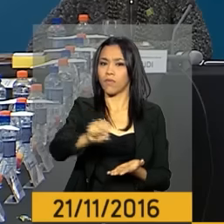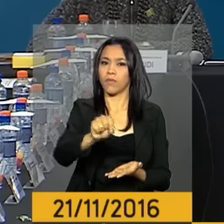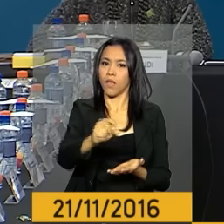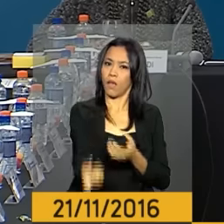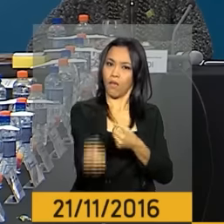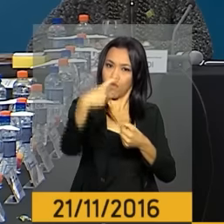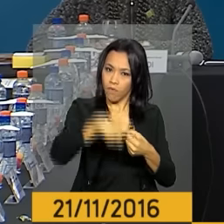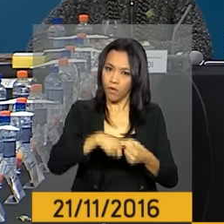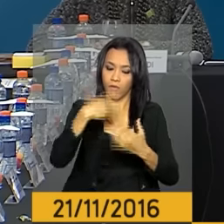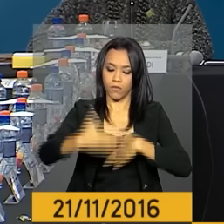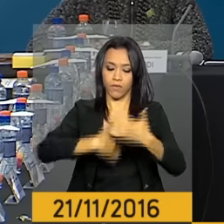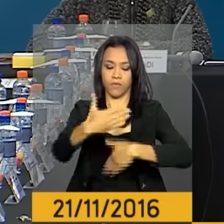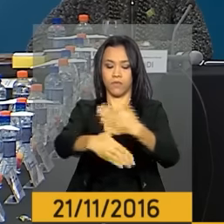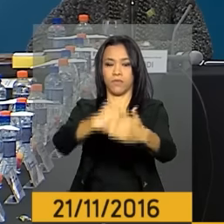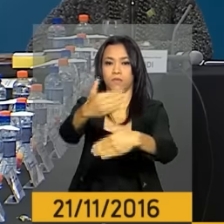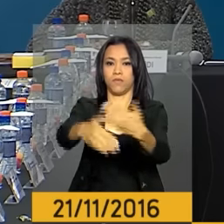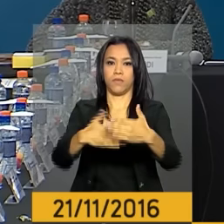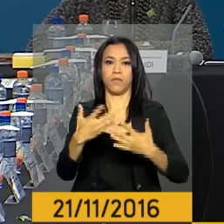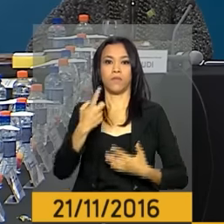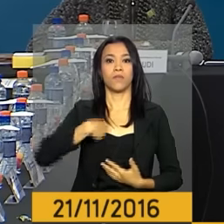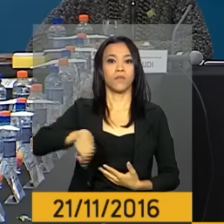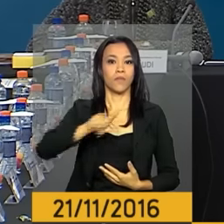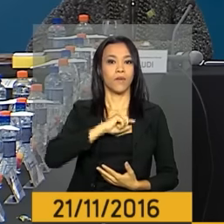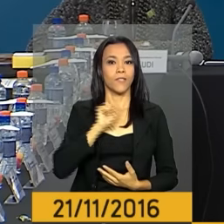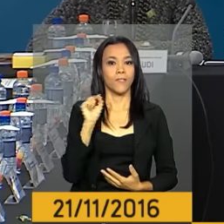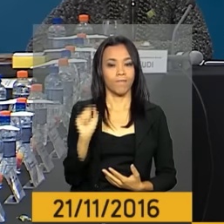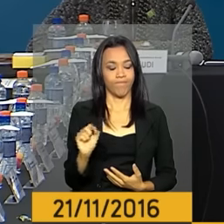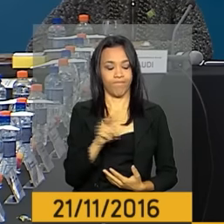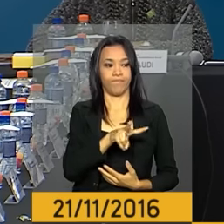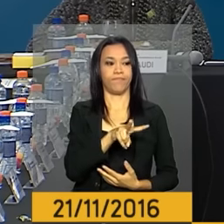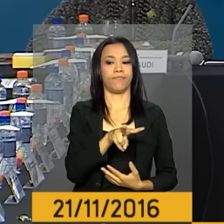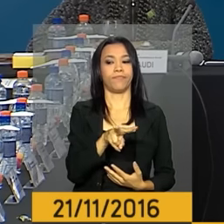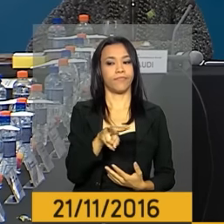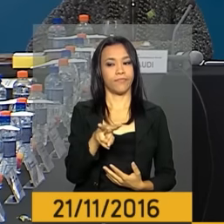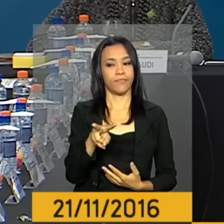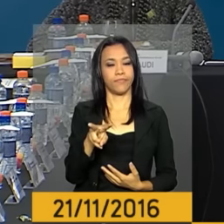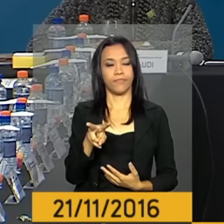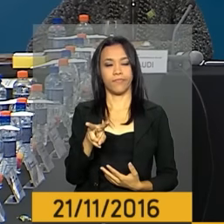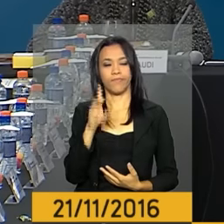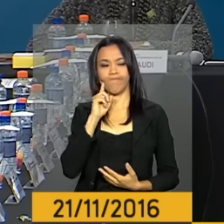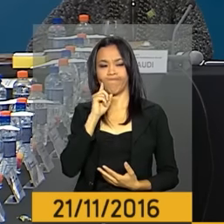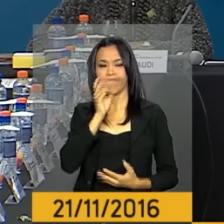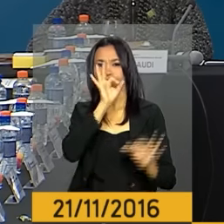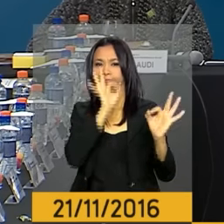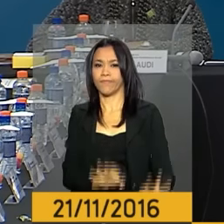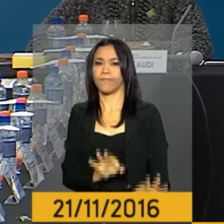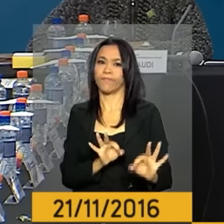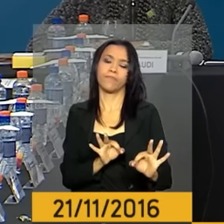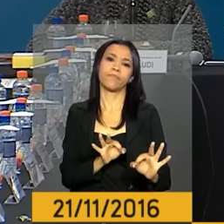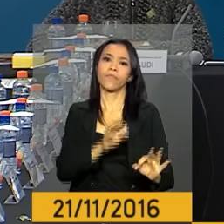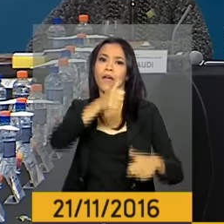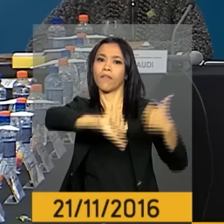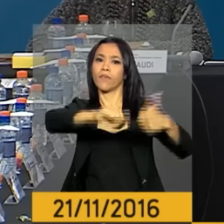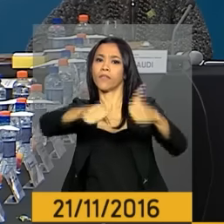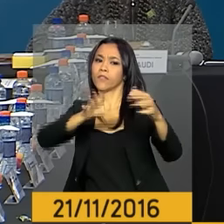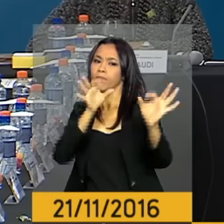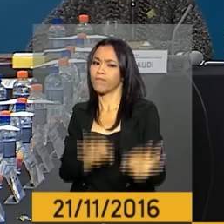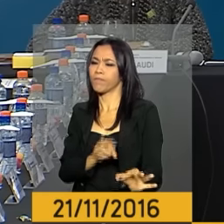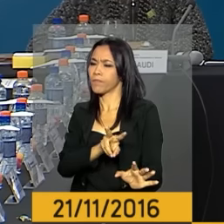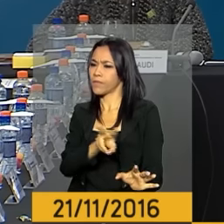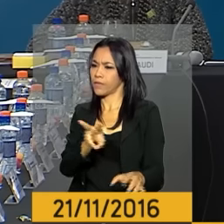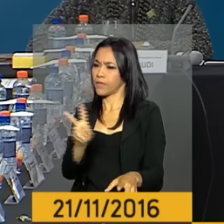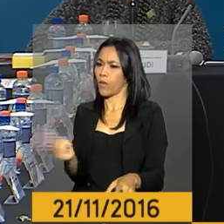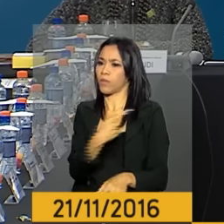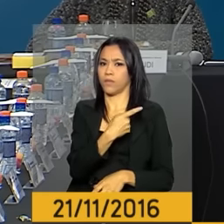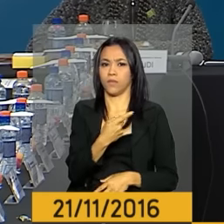do crescimento, nós partimos de diagnósticos precisos, como acabei de dizer. A